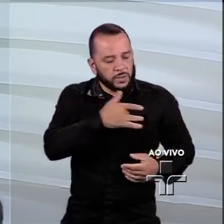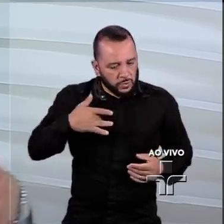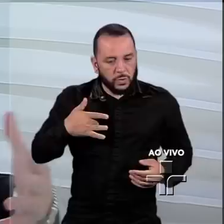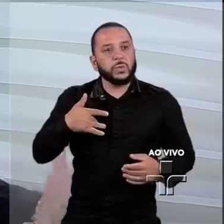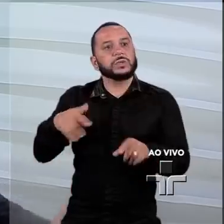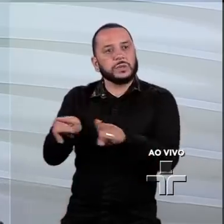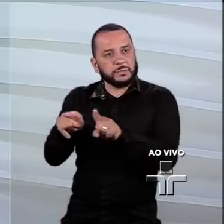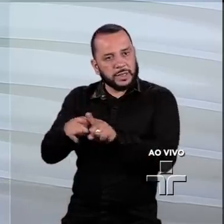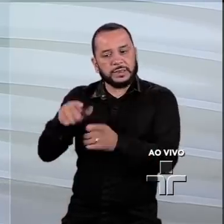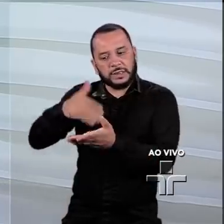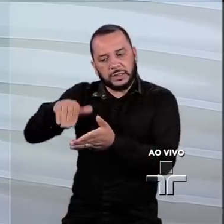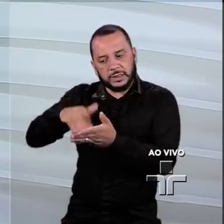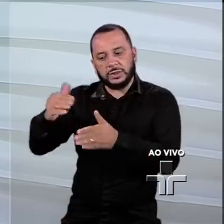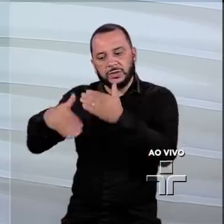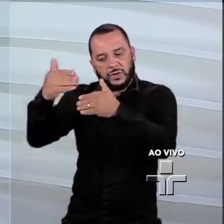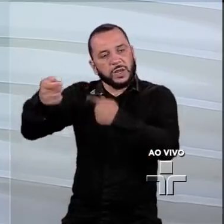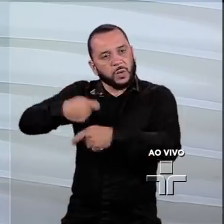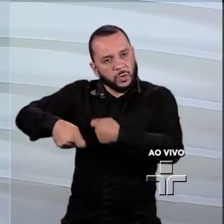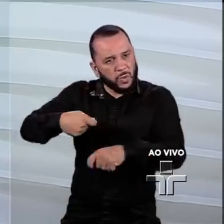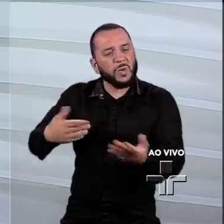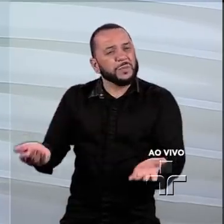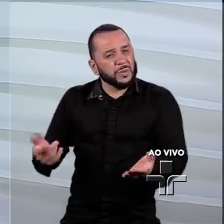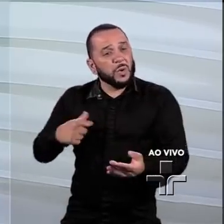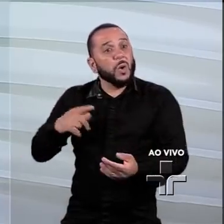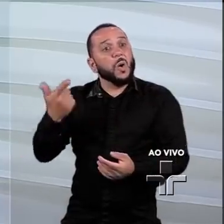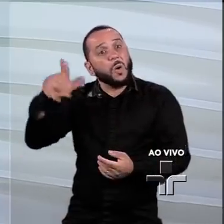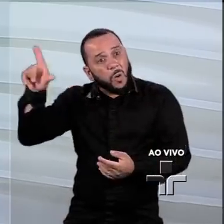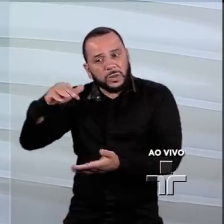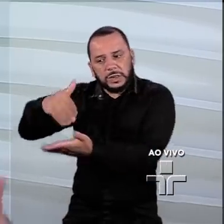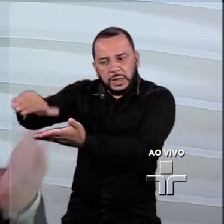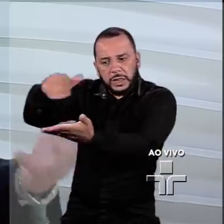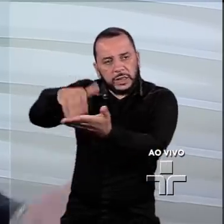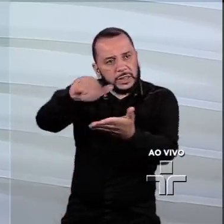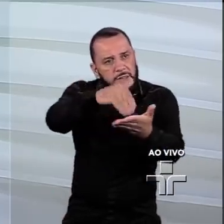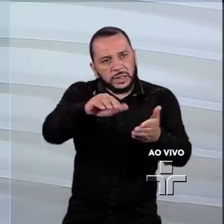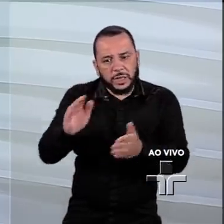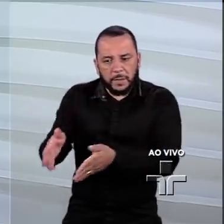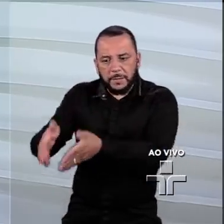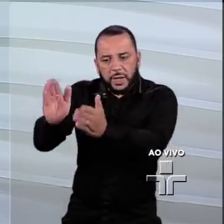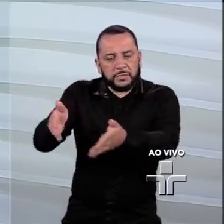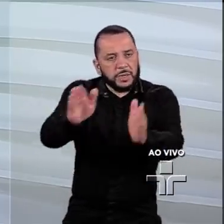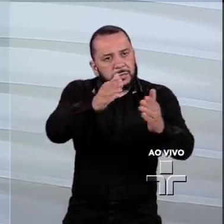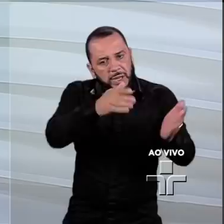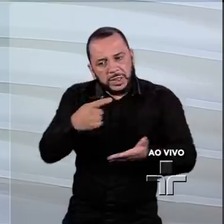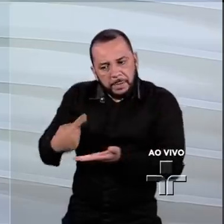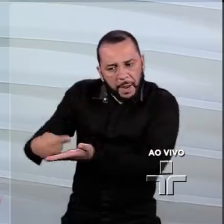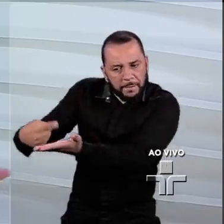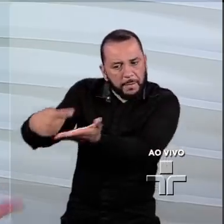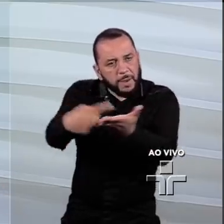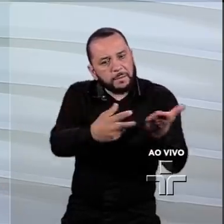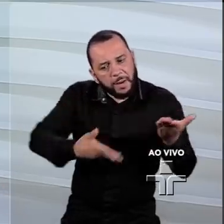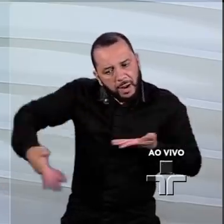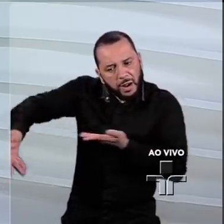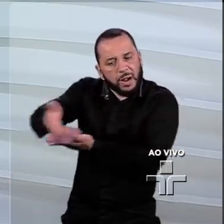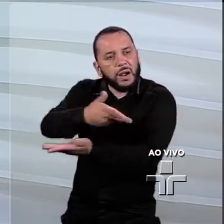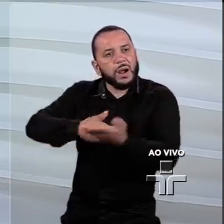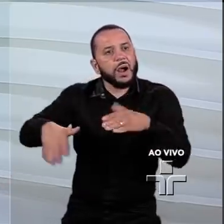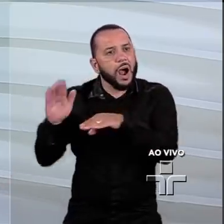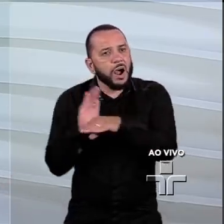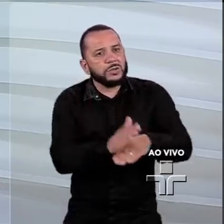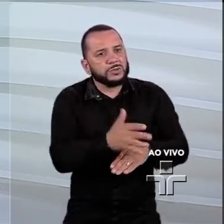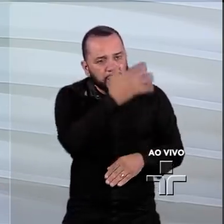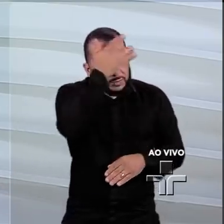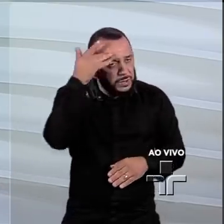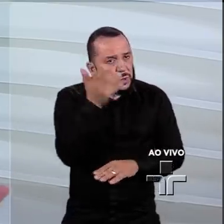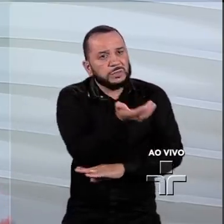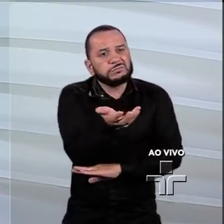a outras secretarias que vão fazer um trabalho para que a gente tenha um olhar multifacetado e consiga dar opção para ele sair da